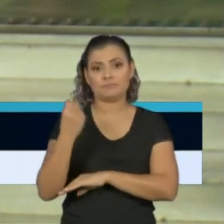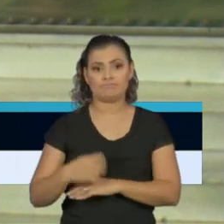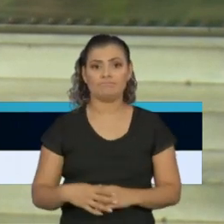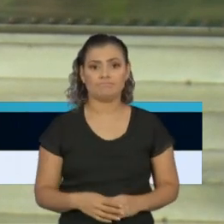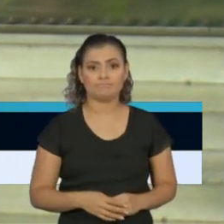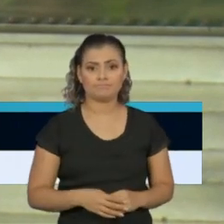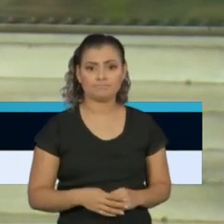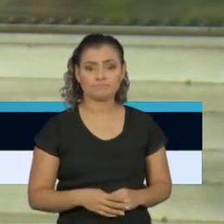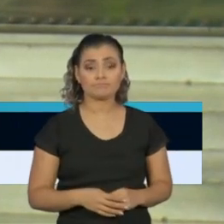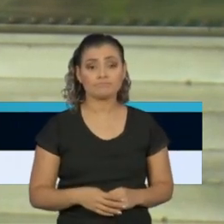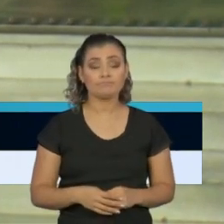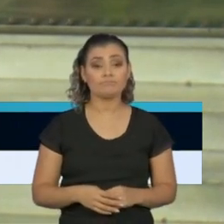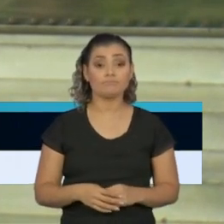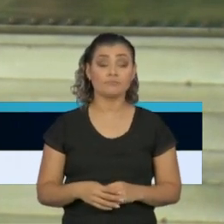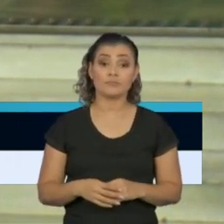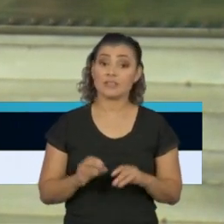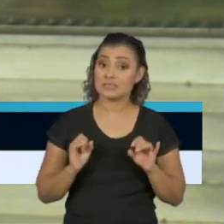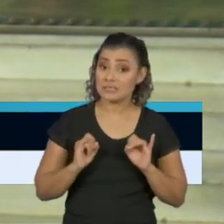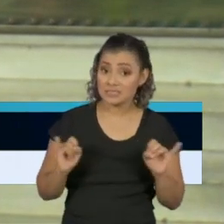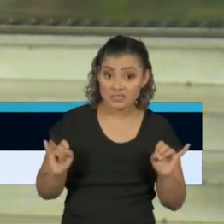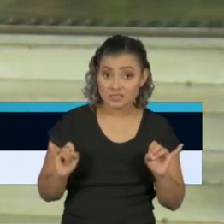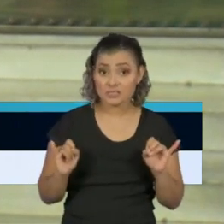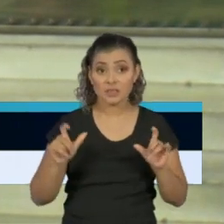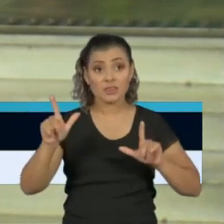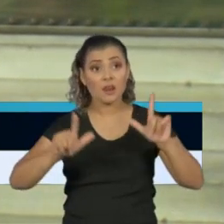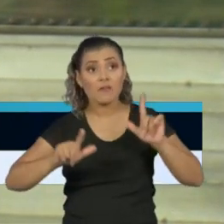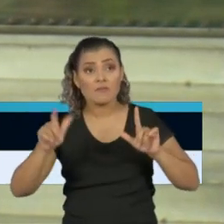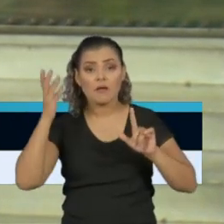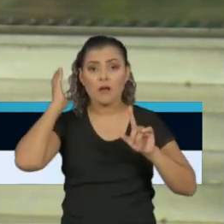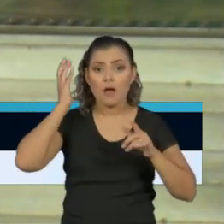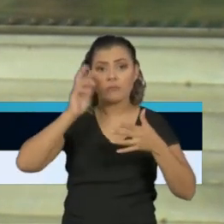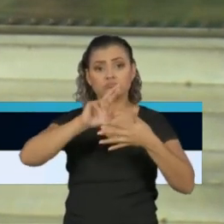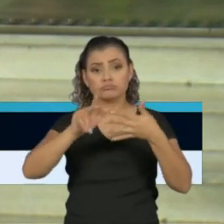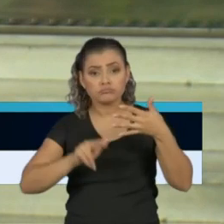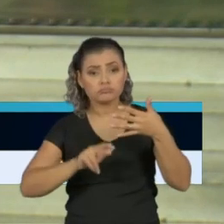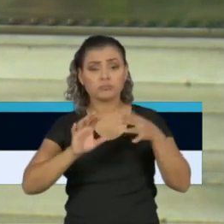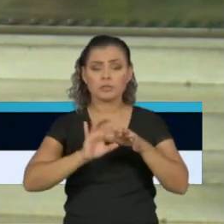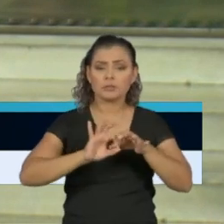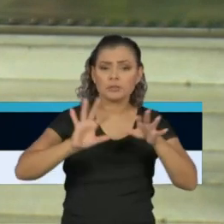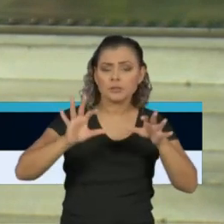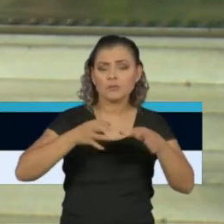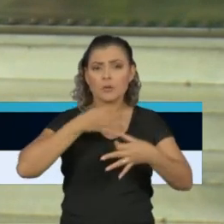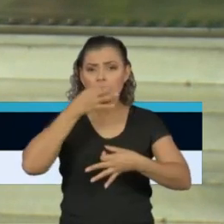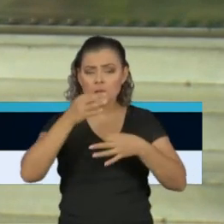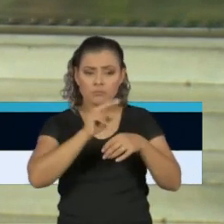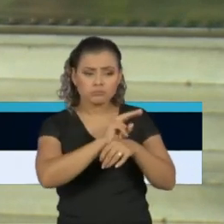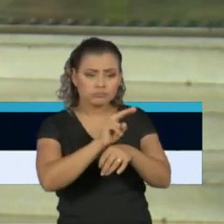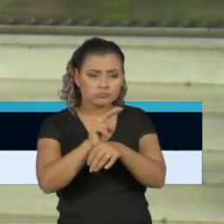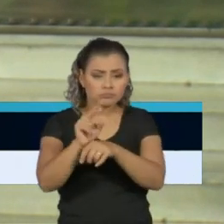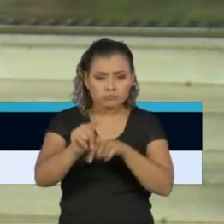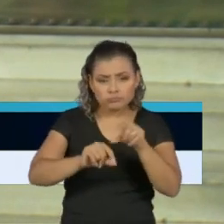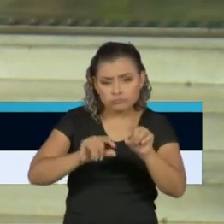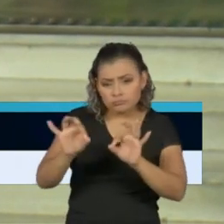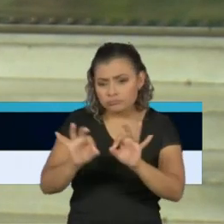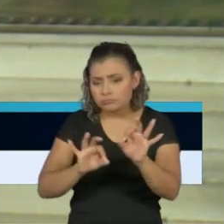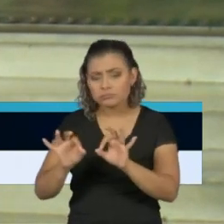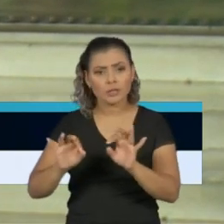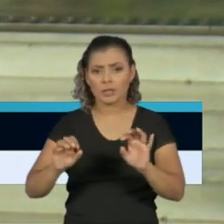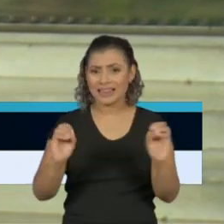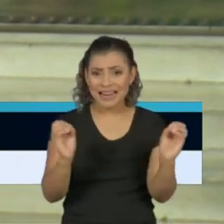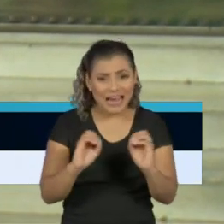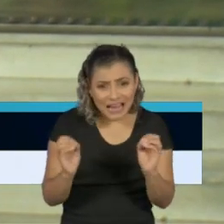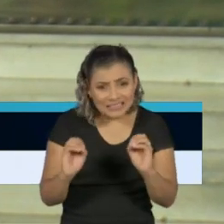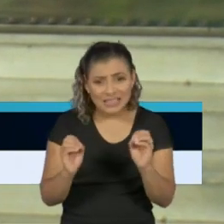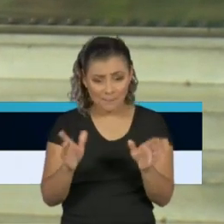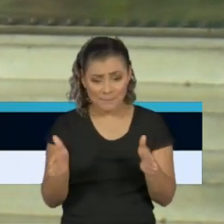coronavírus. Não fosse a imprensa livre, soberana, cuidadosa e dedicada